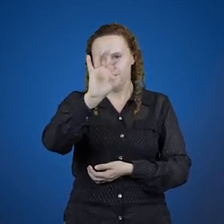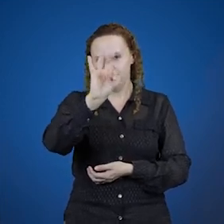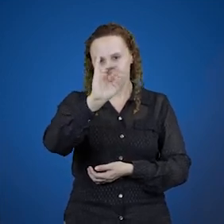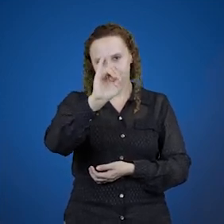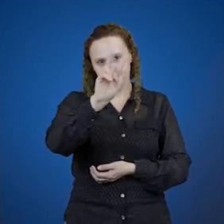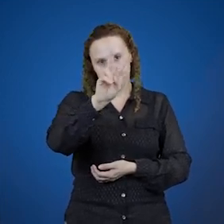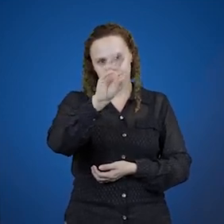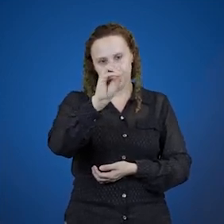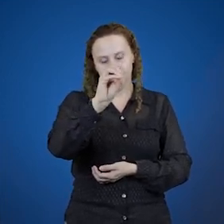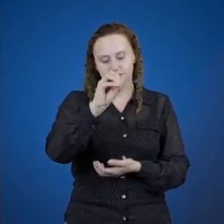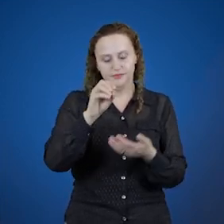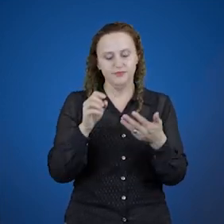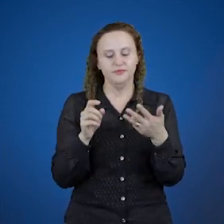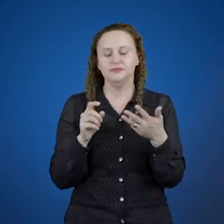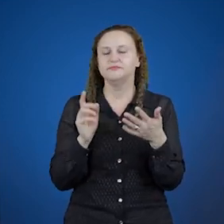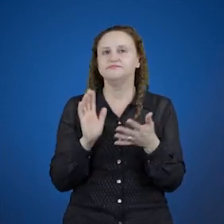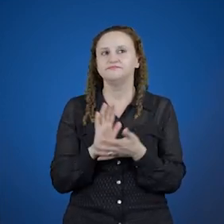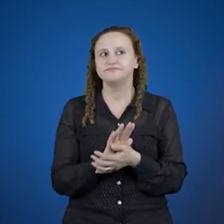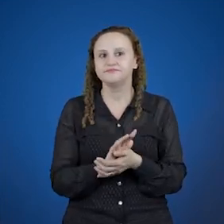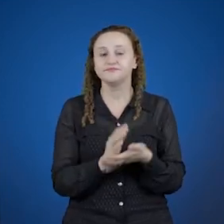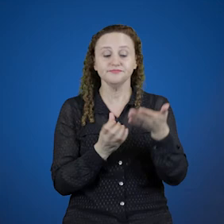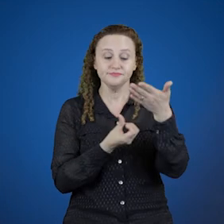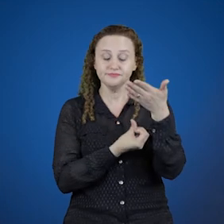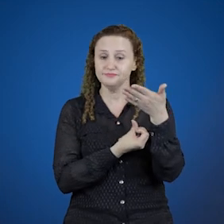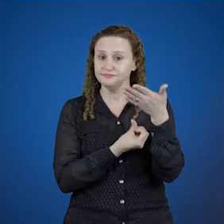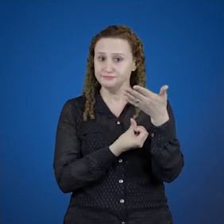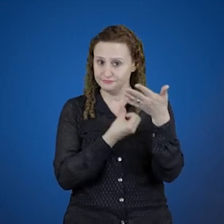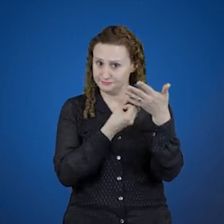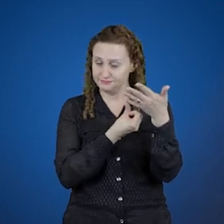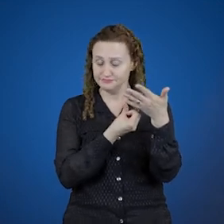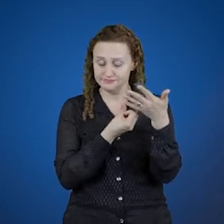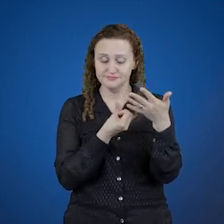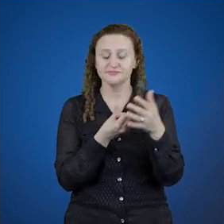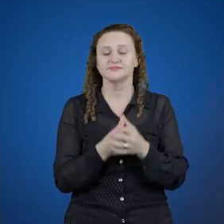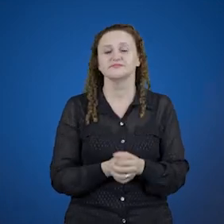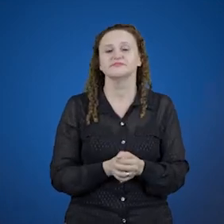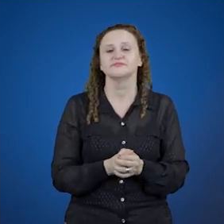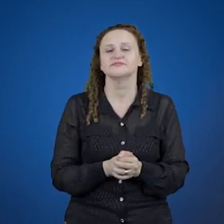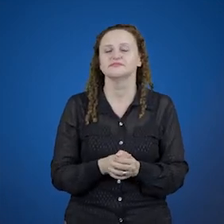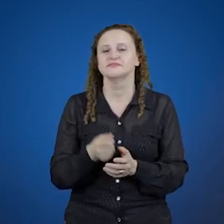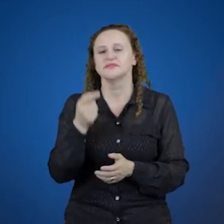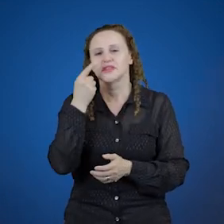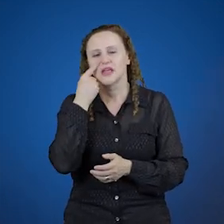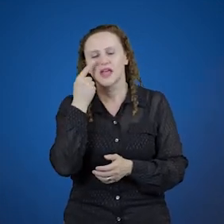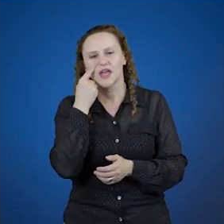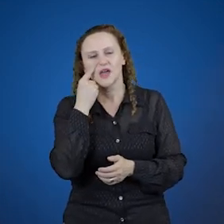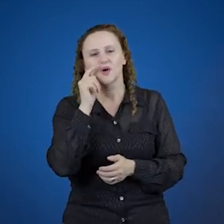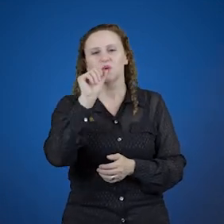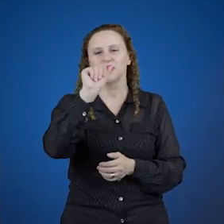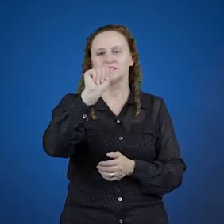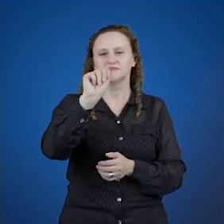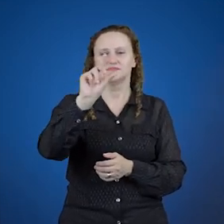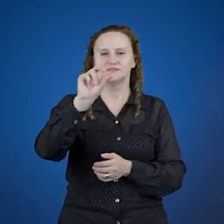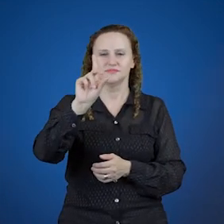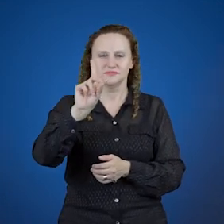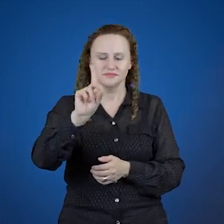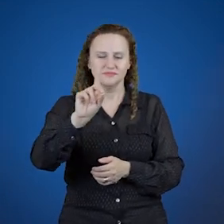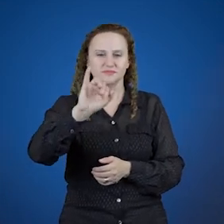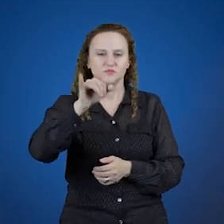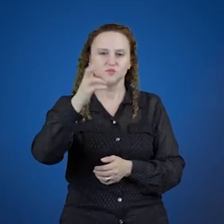ablativo e o ablativo serve para traduzir o adjunto adverbial